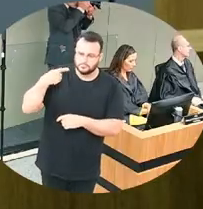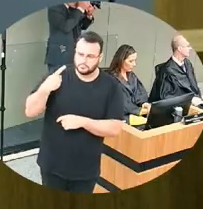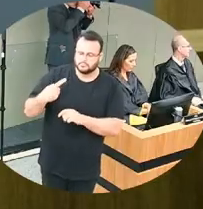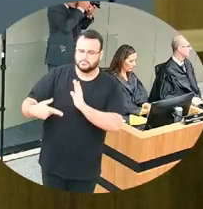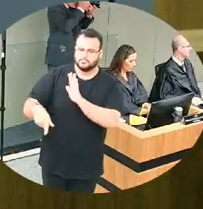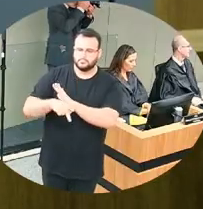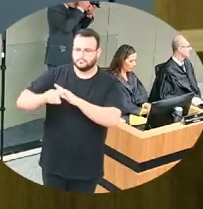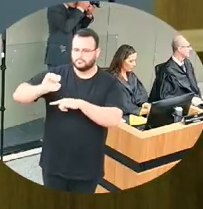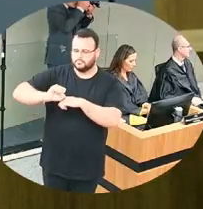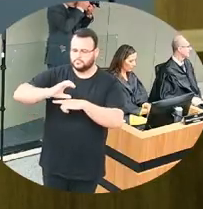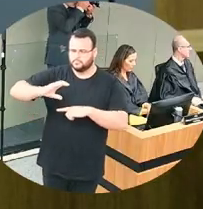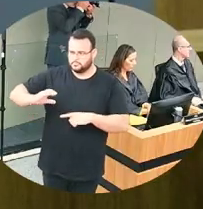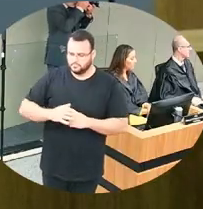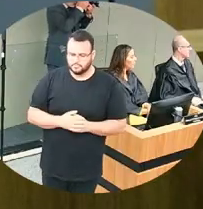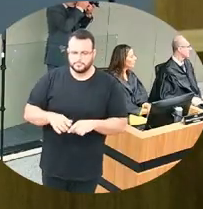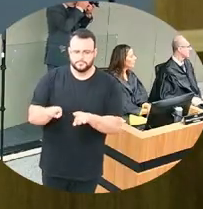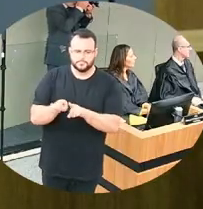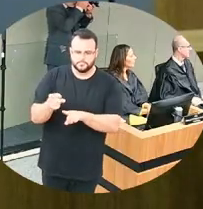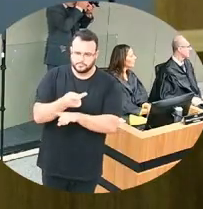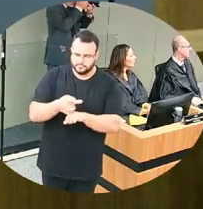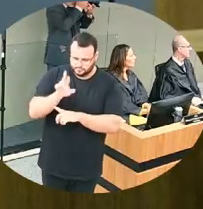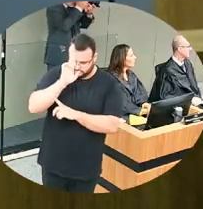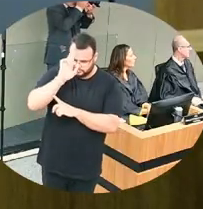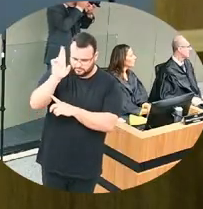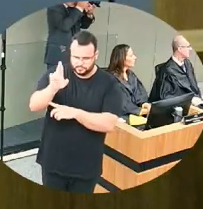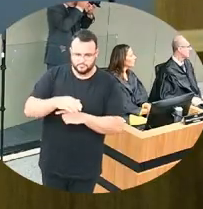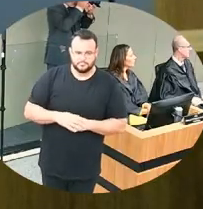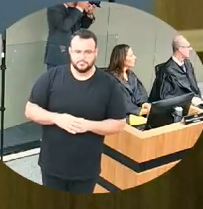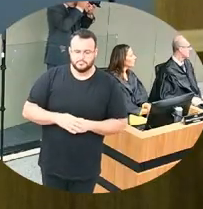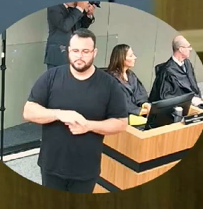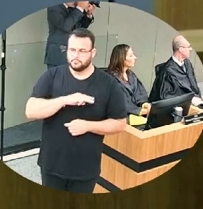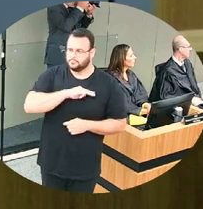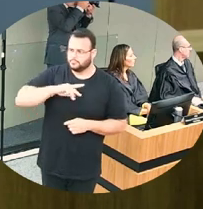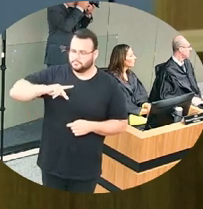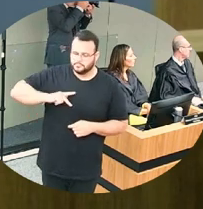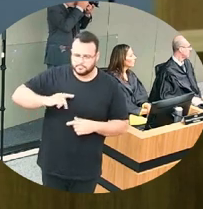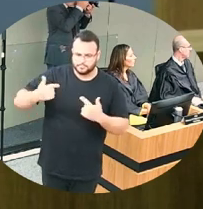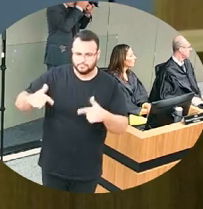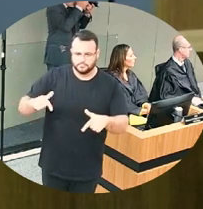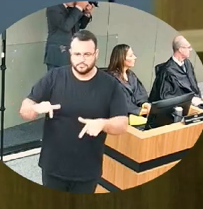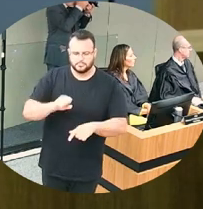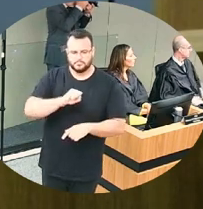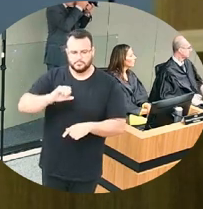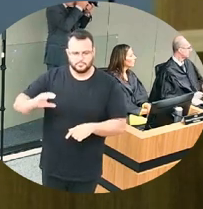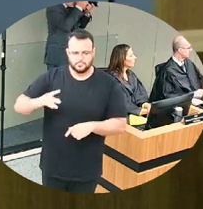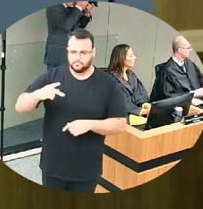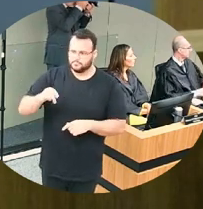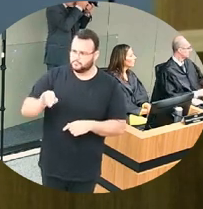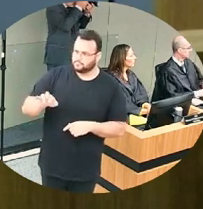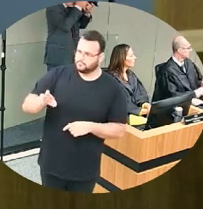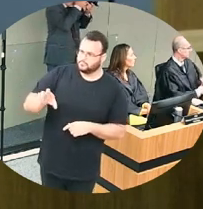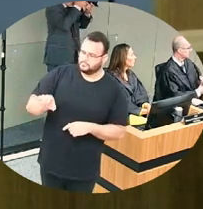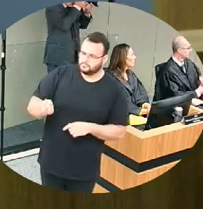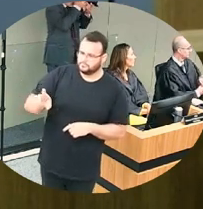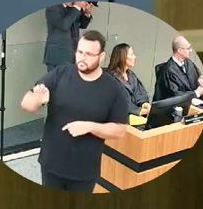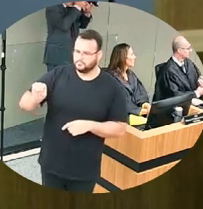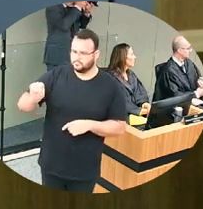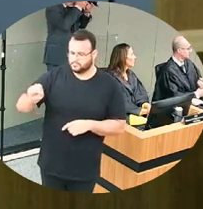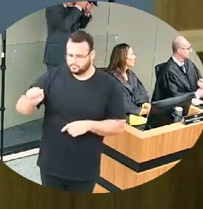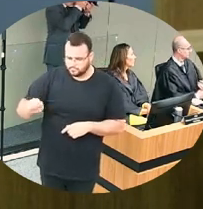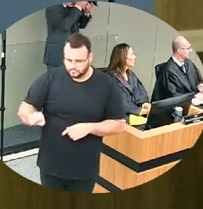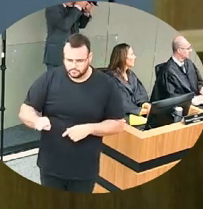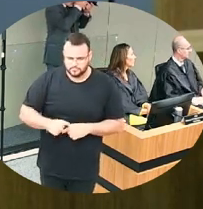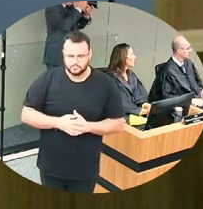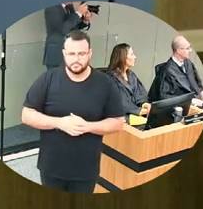Catarinense o nosso procurador chefe do Ministério Público do Trabalho de Santa Catarina Dr Piero Rosa